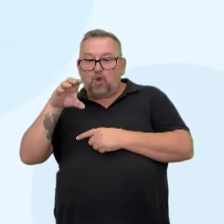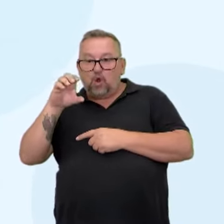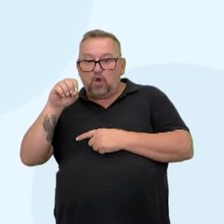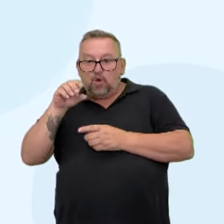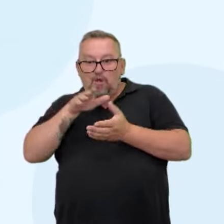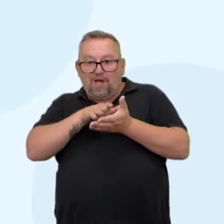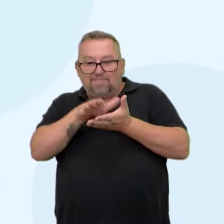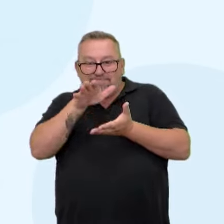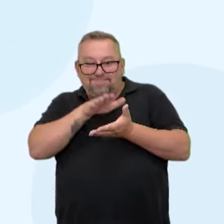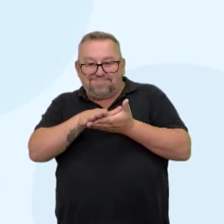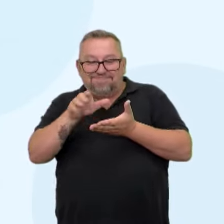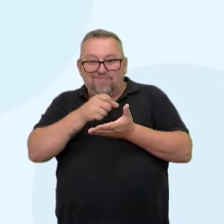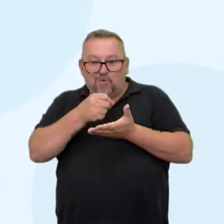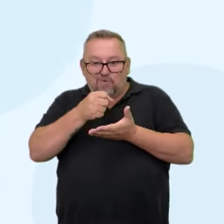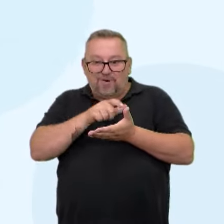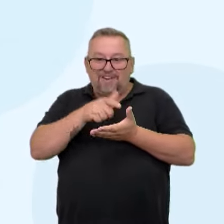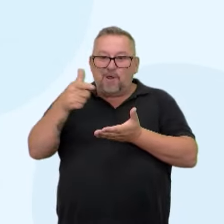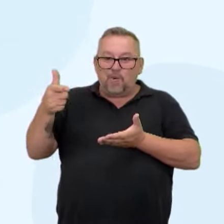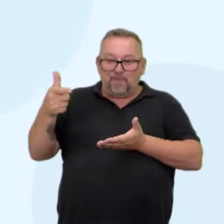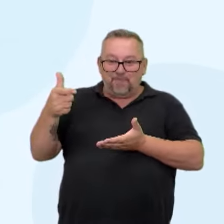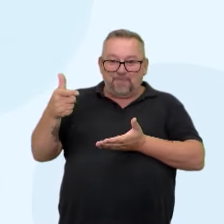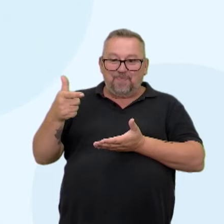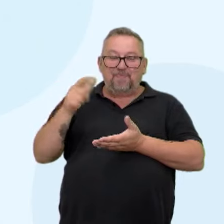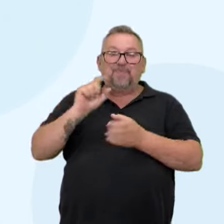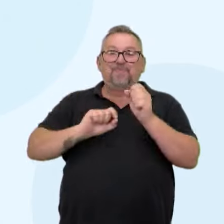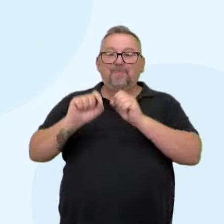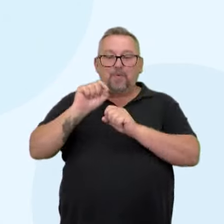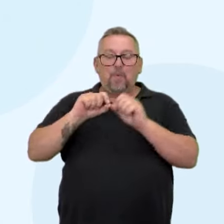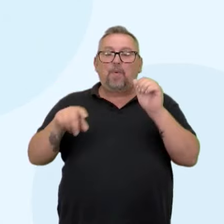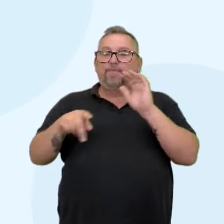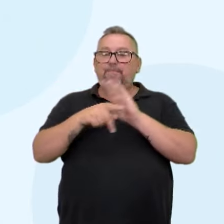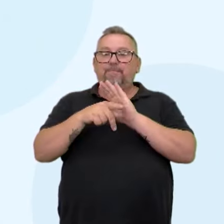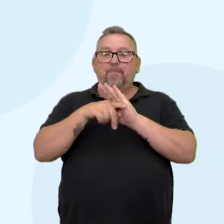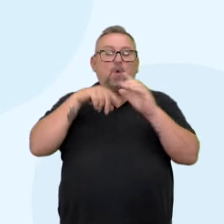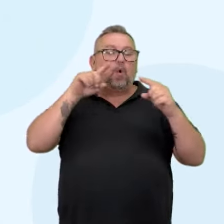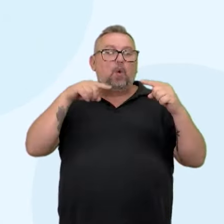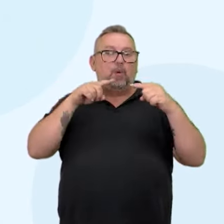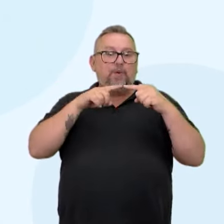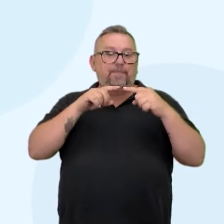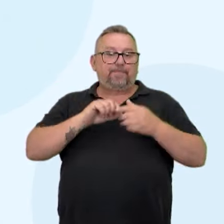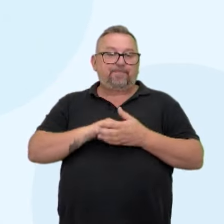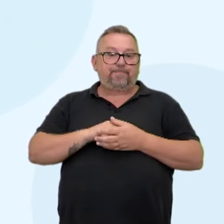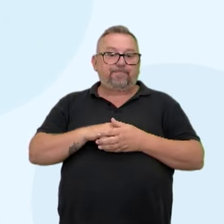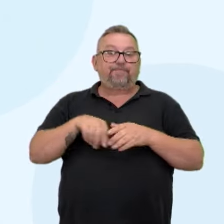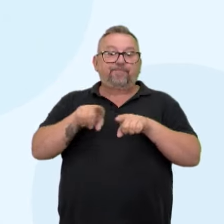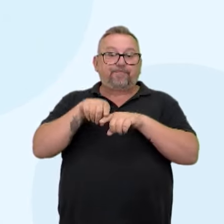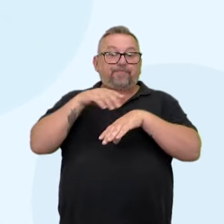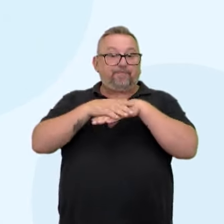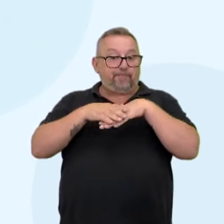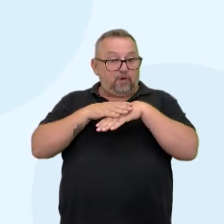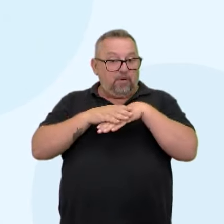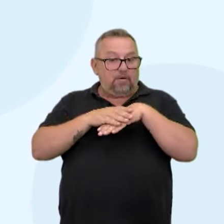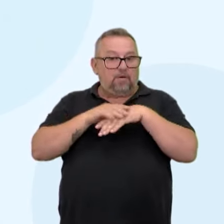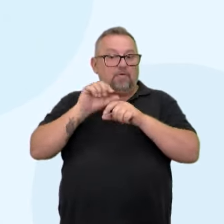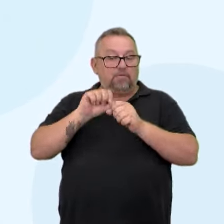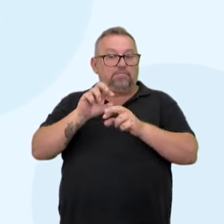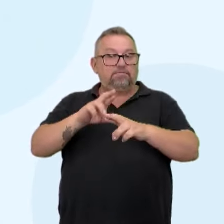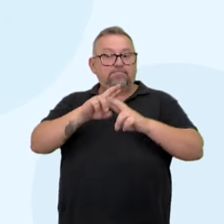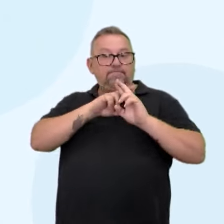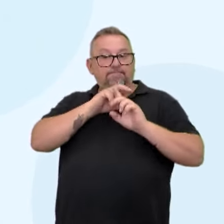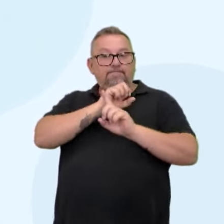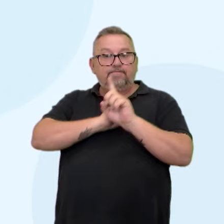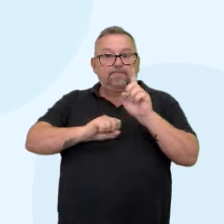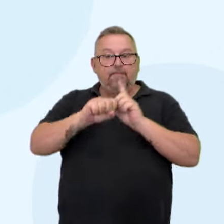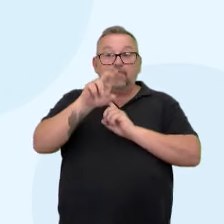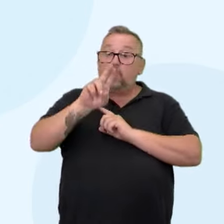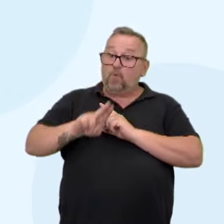Imprensa. Então, retomamos ali, qual que é a função do Observatório de Imprensa. Discutimos o papel atuante da